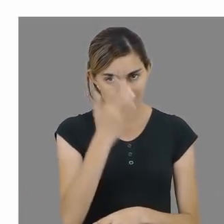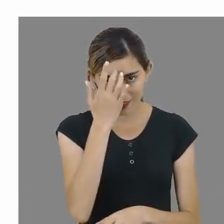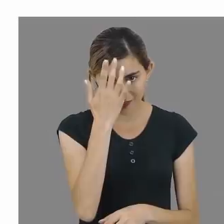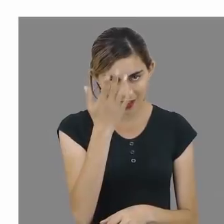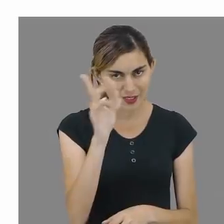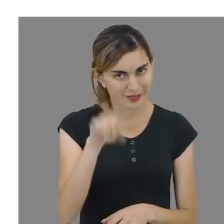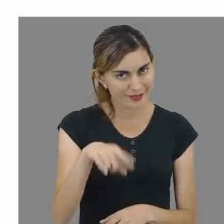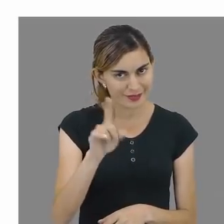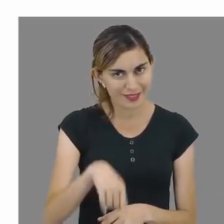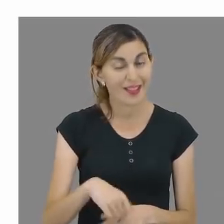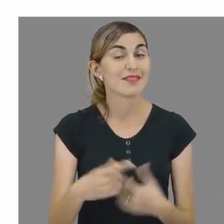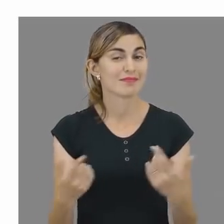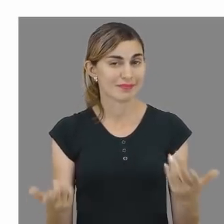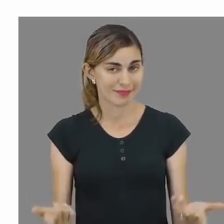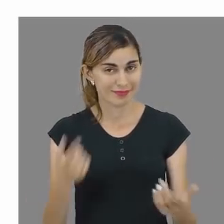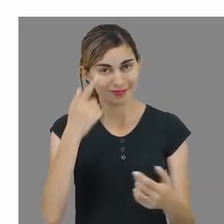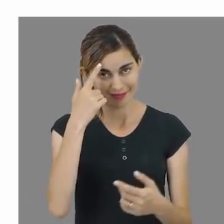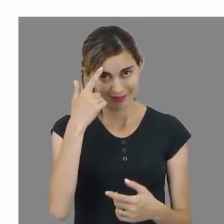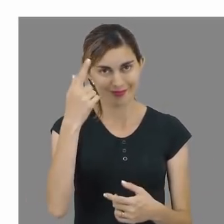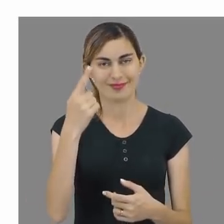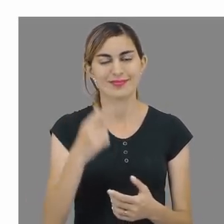Facinho, né? Muito intuitivo.